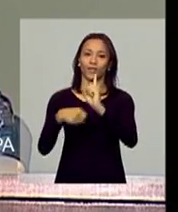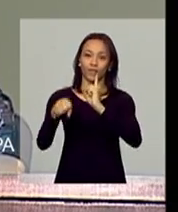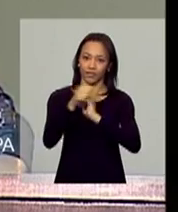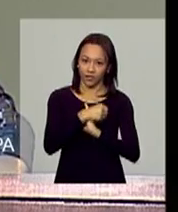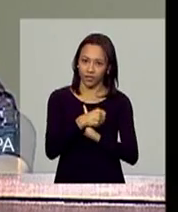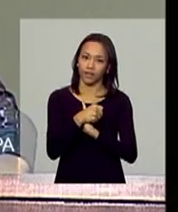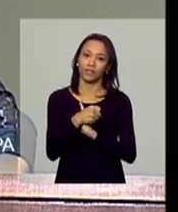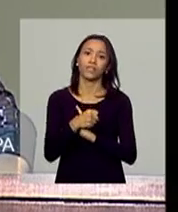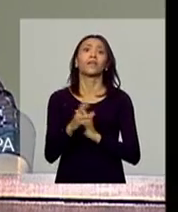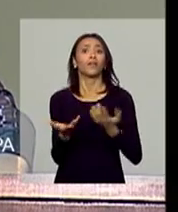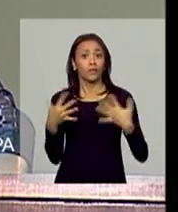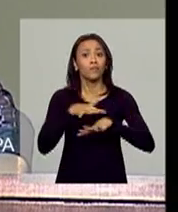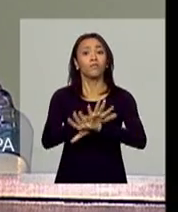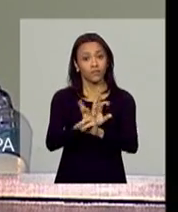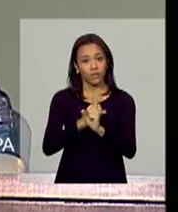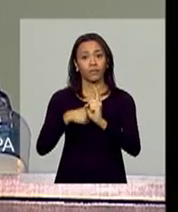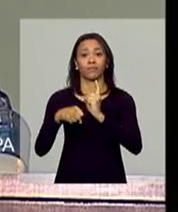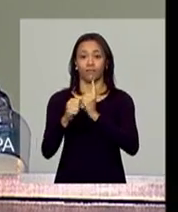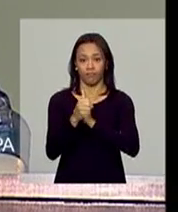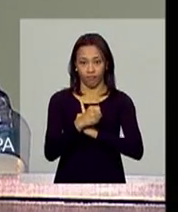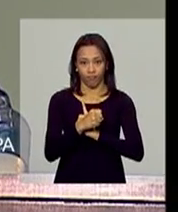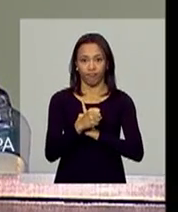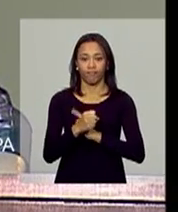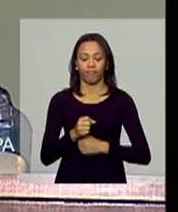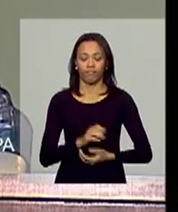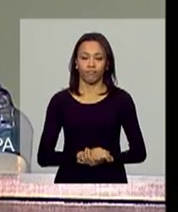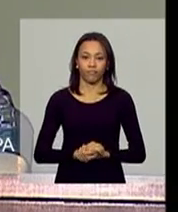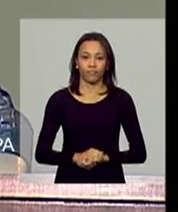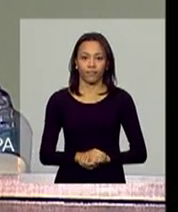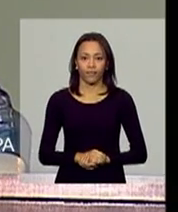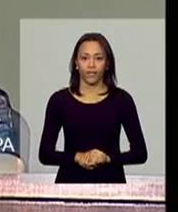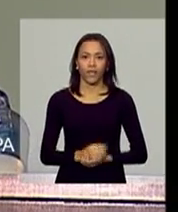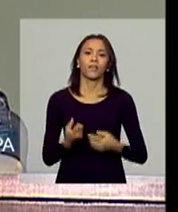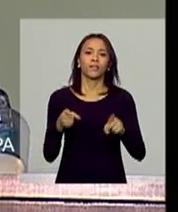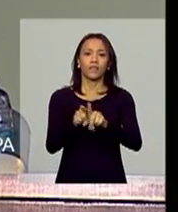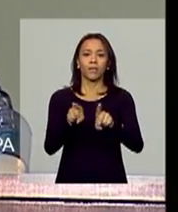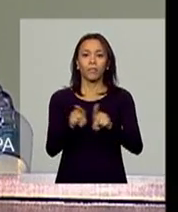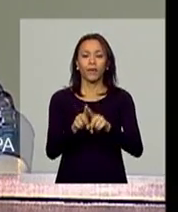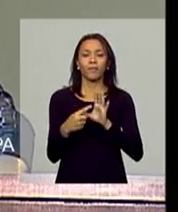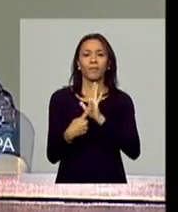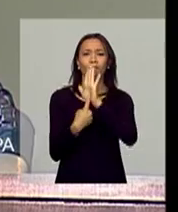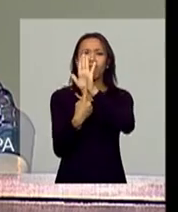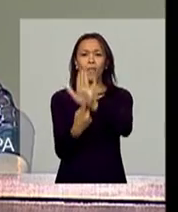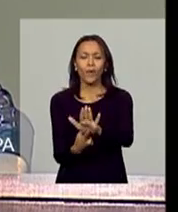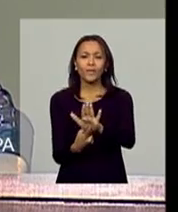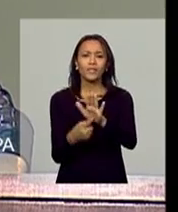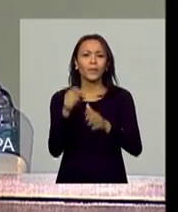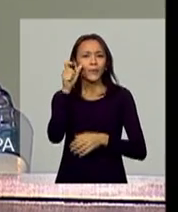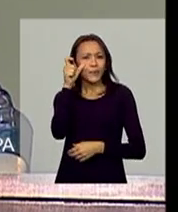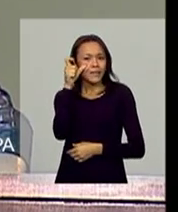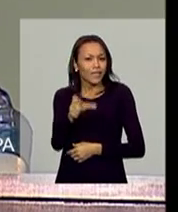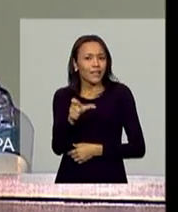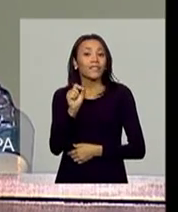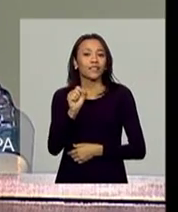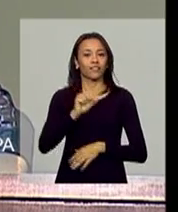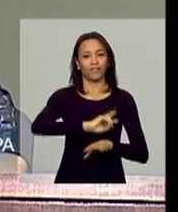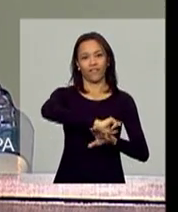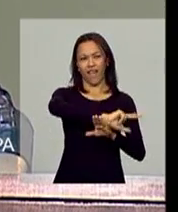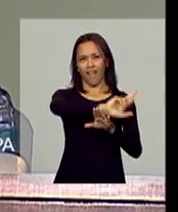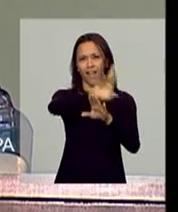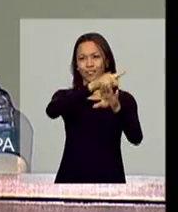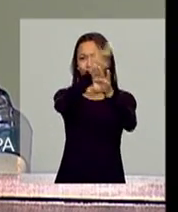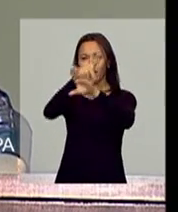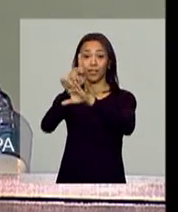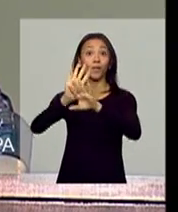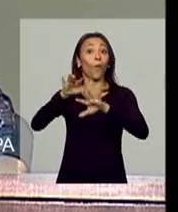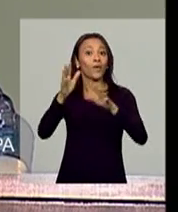sociais, inclusão social. E ilustra o interesse de vários países, quando vêm ao